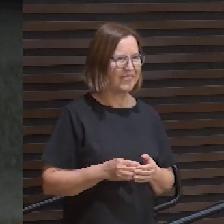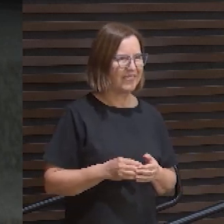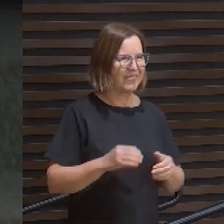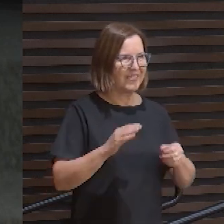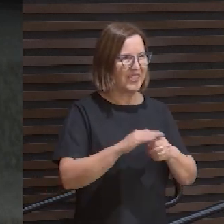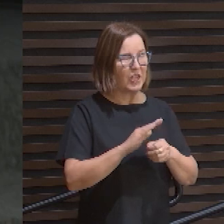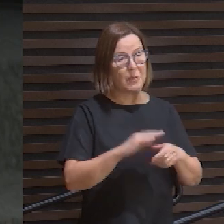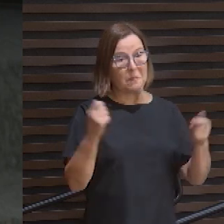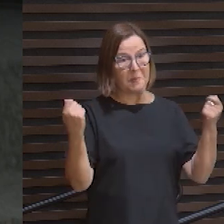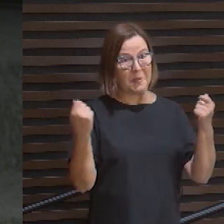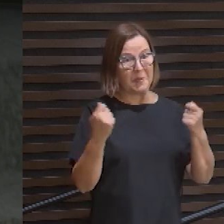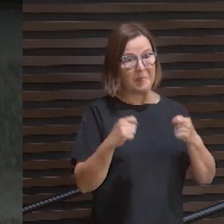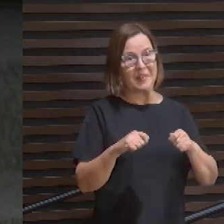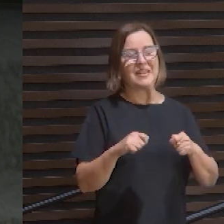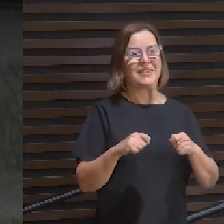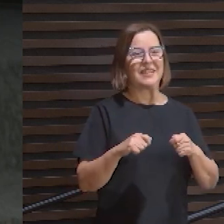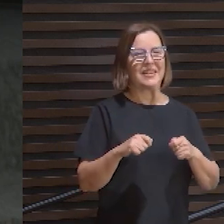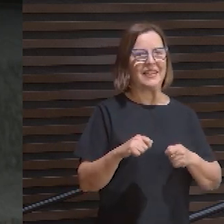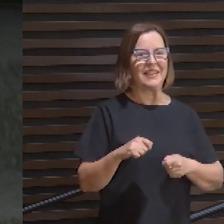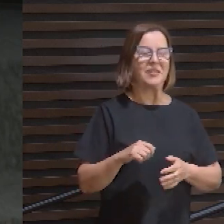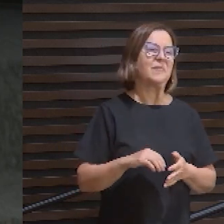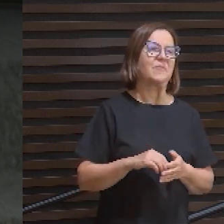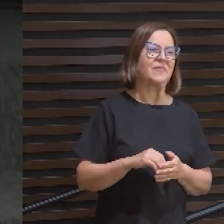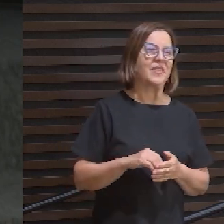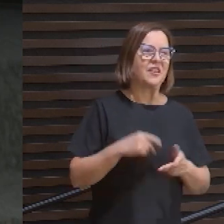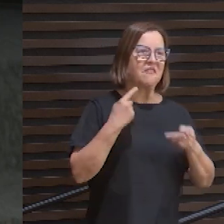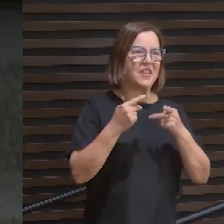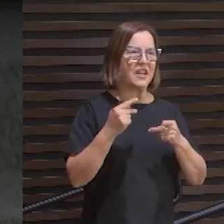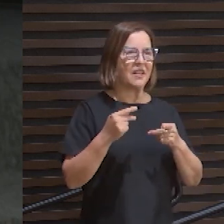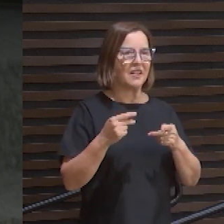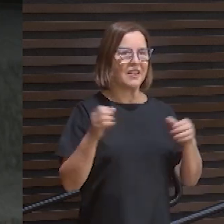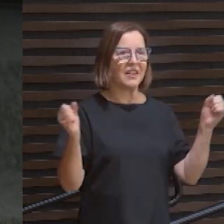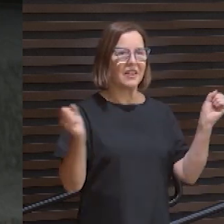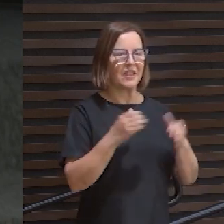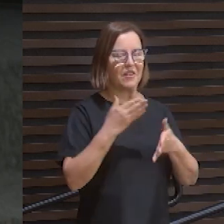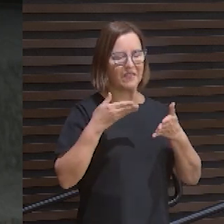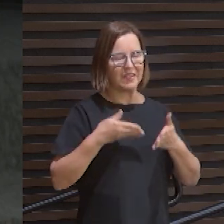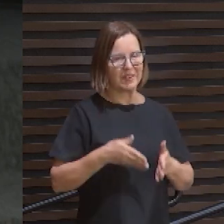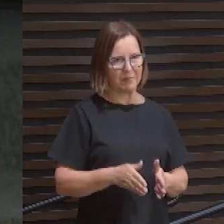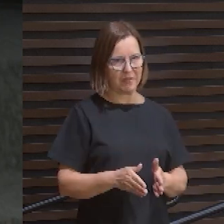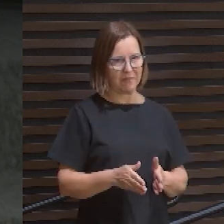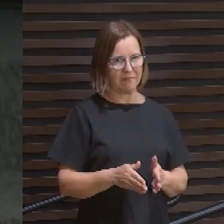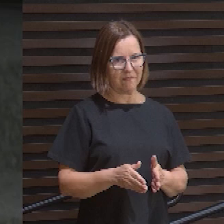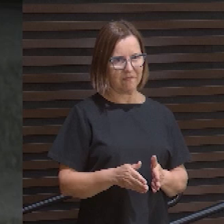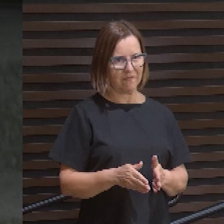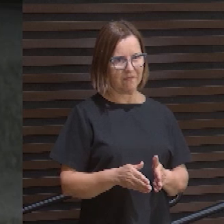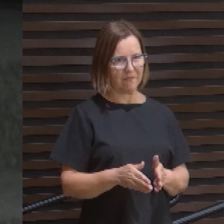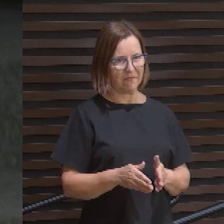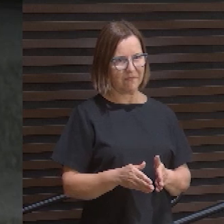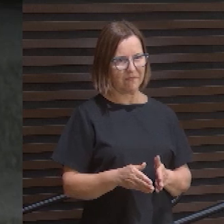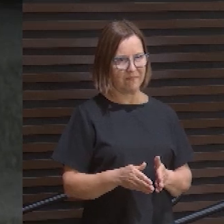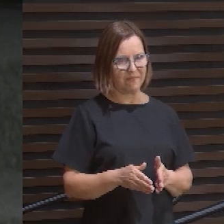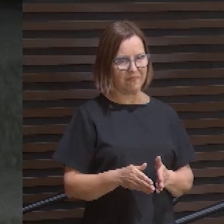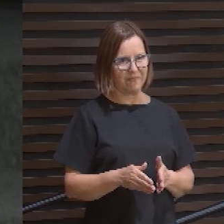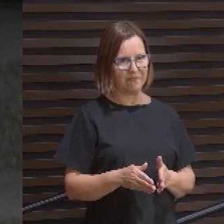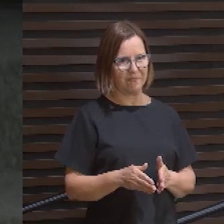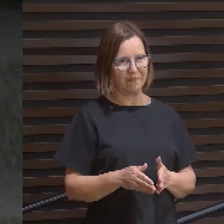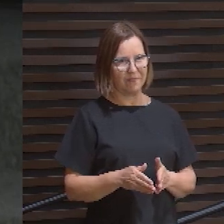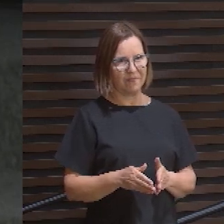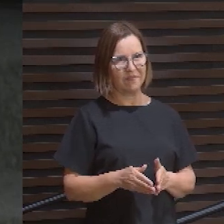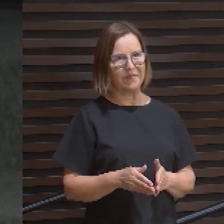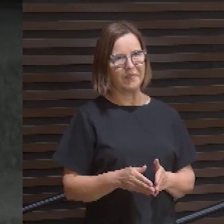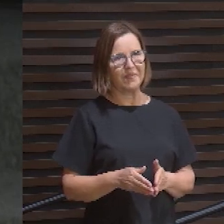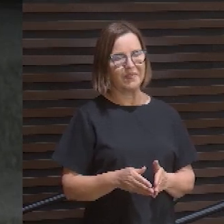possibilidades para não ter erro. Ele diz: o novo nascimento é o resultado